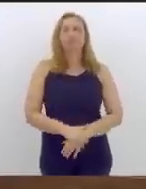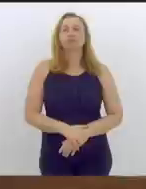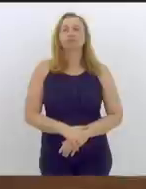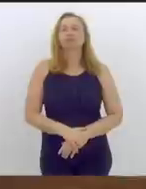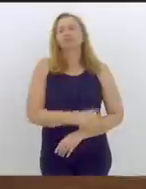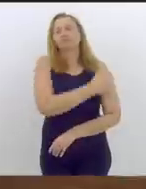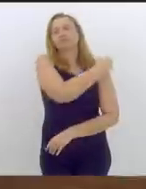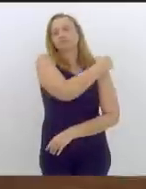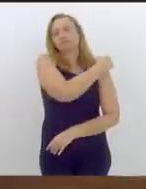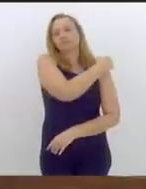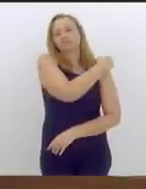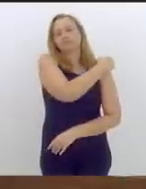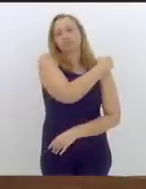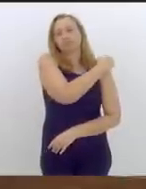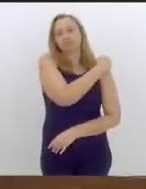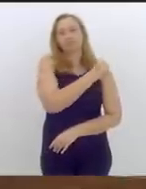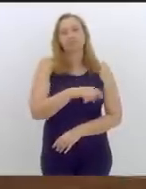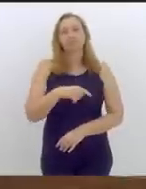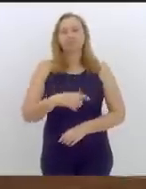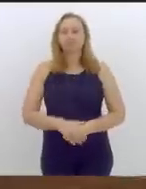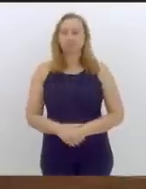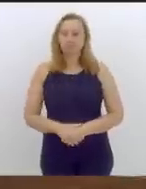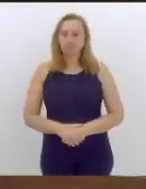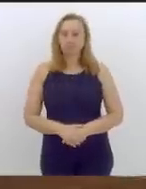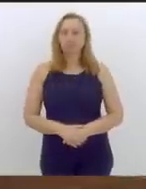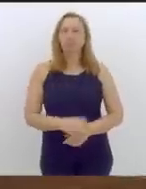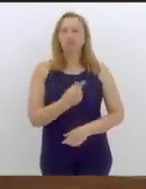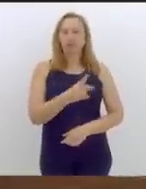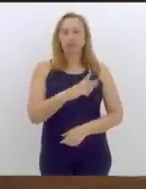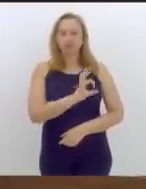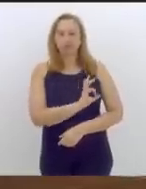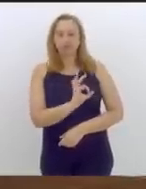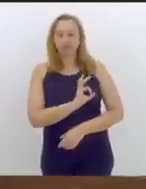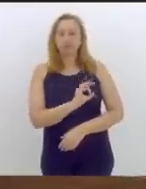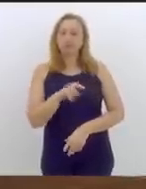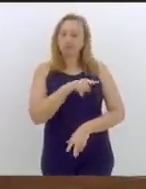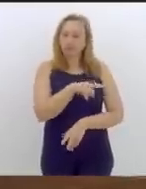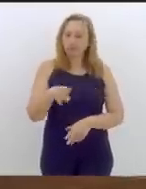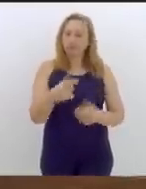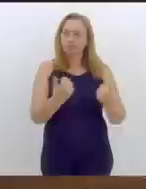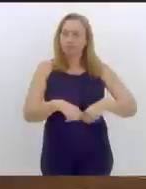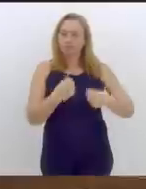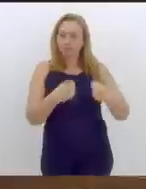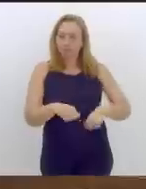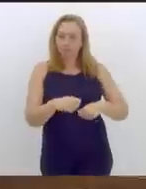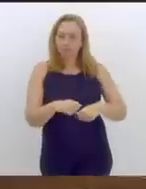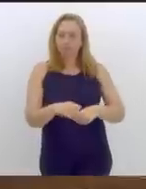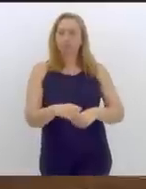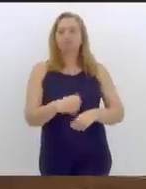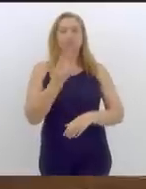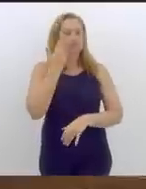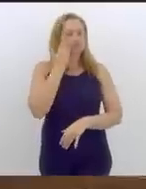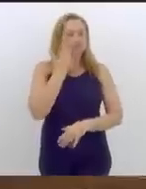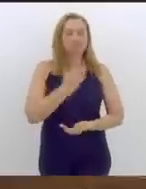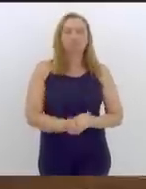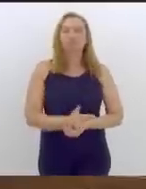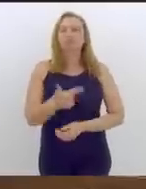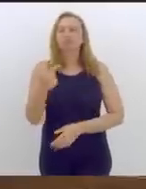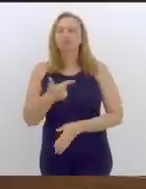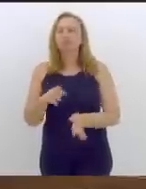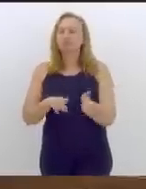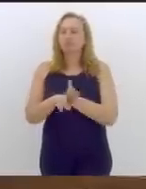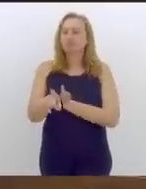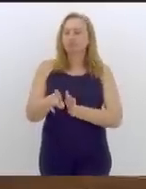Polícia Militar eu não tenho dúvida nenhuma que são os seus policiais Então são eles que precisam ser contemplados segunda